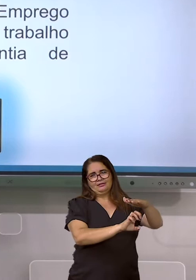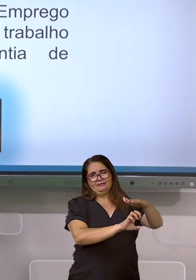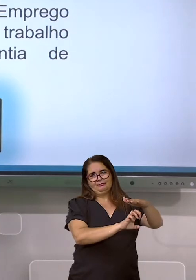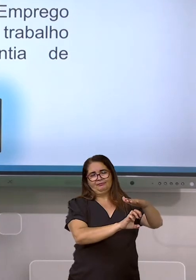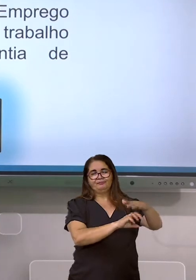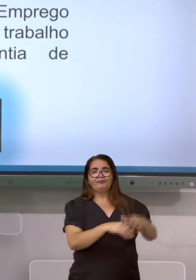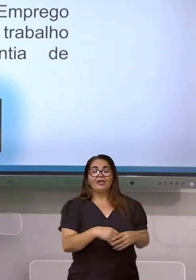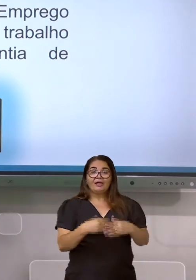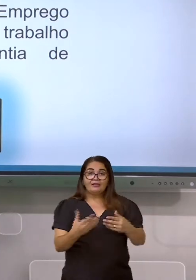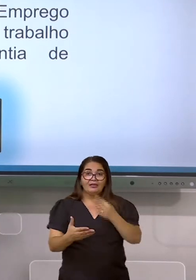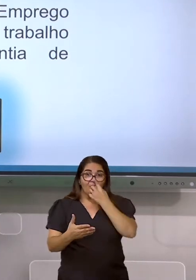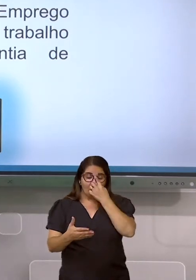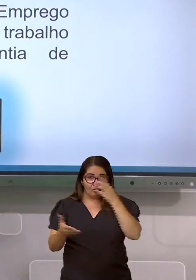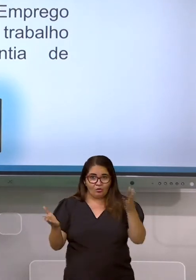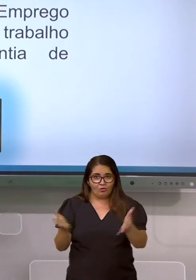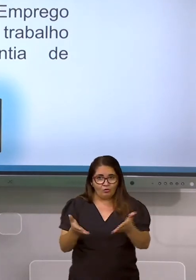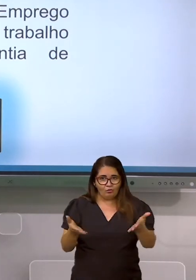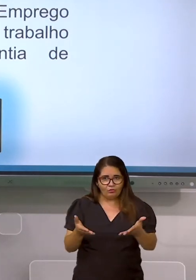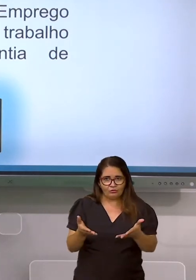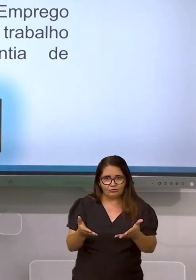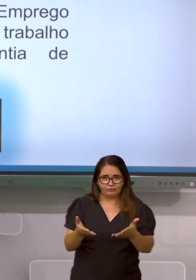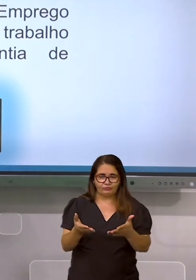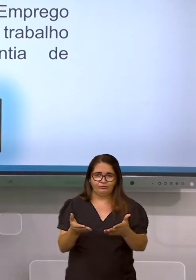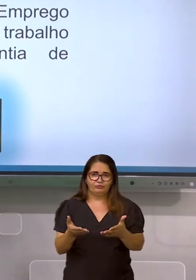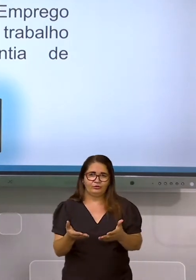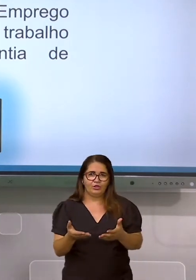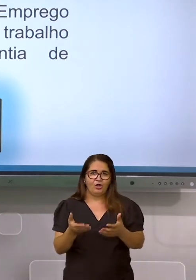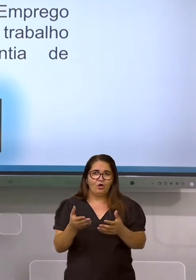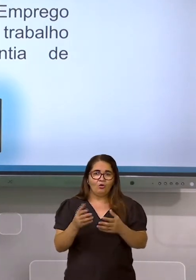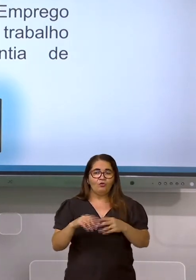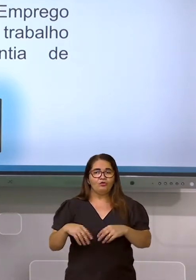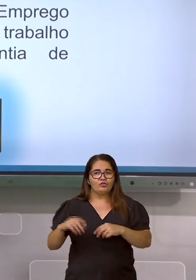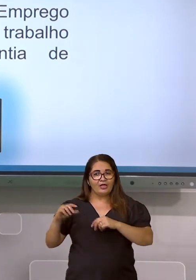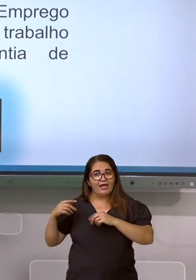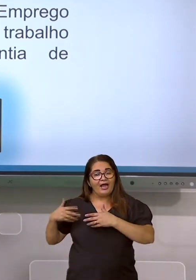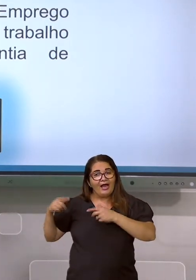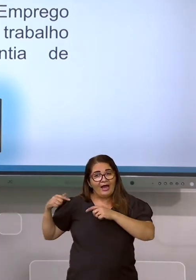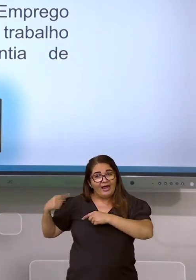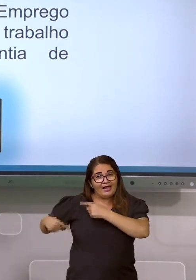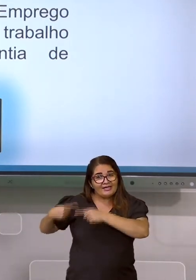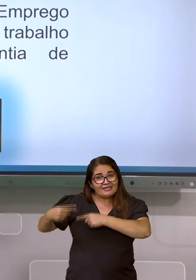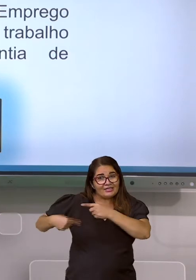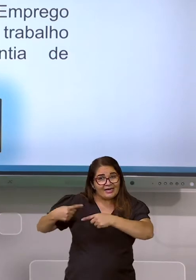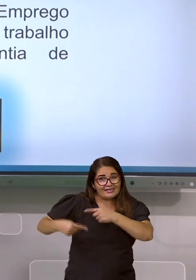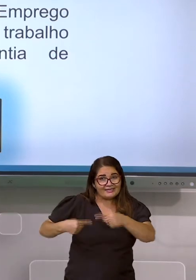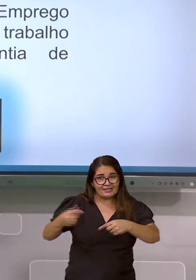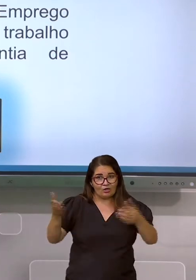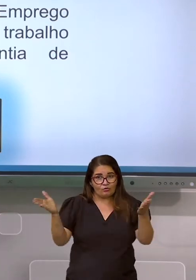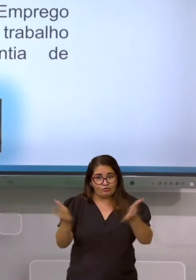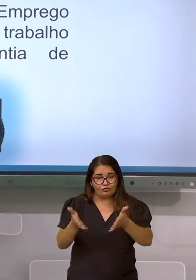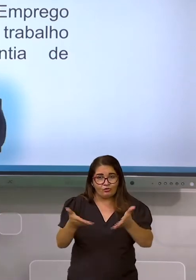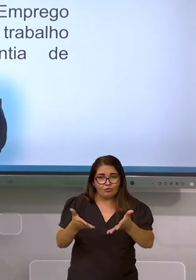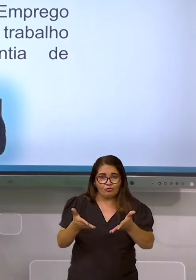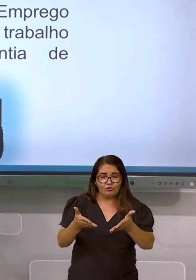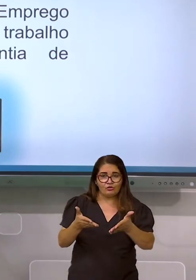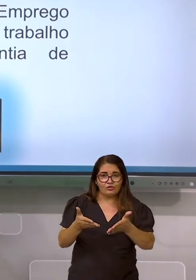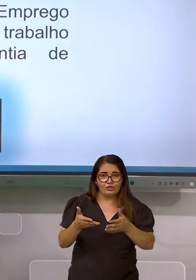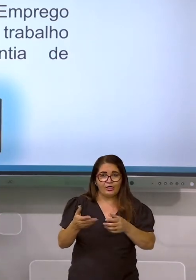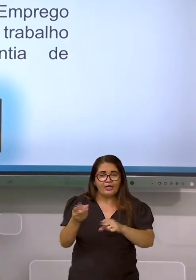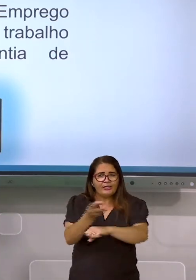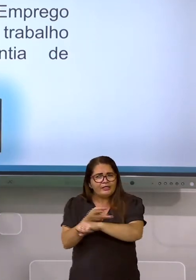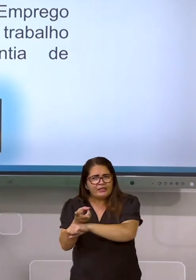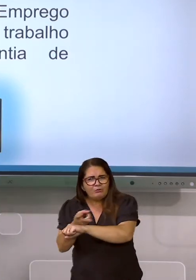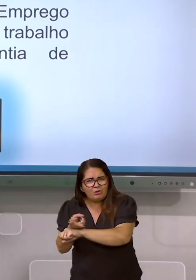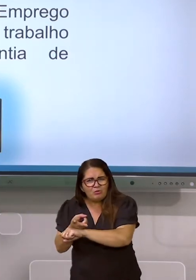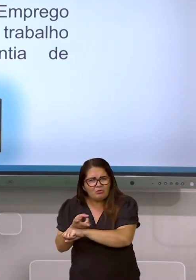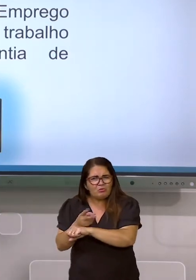busca tanto esse emprego de carteira assinada quanto a